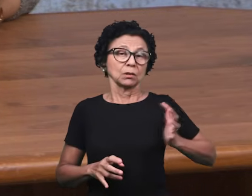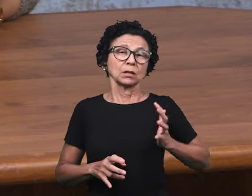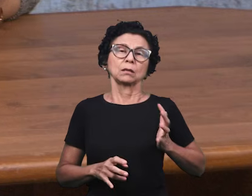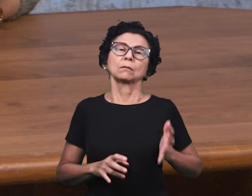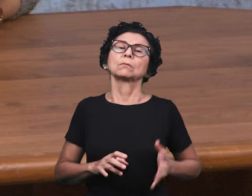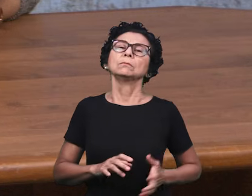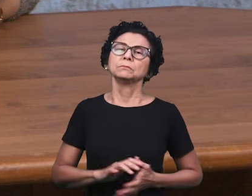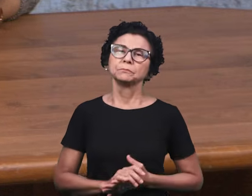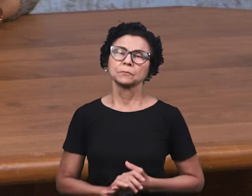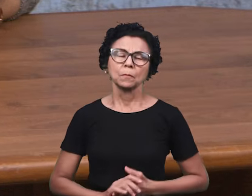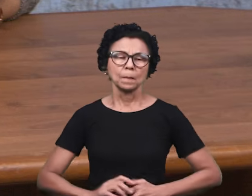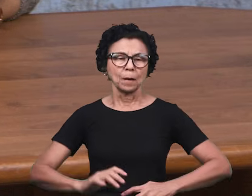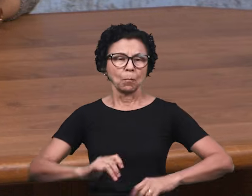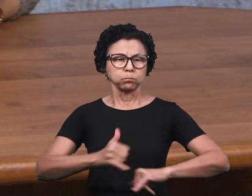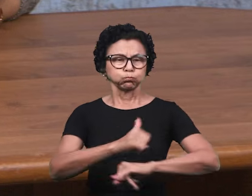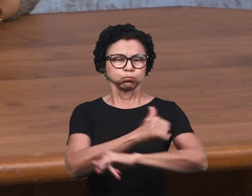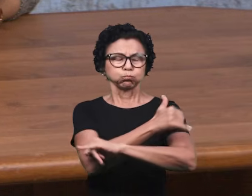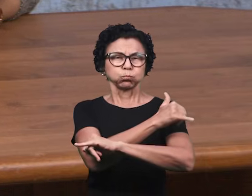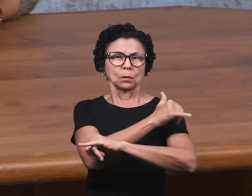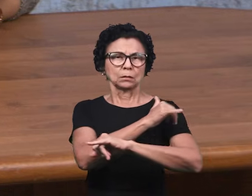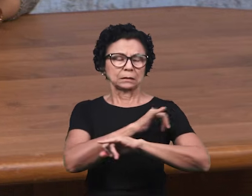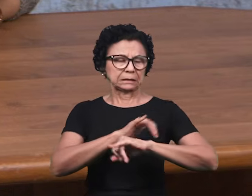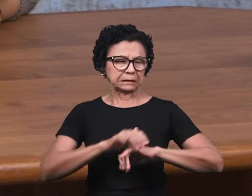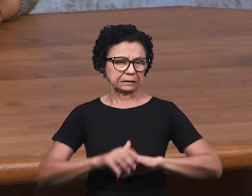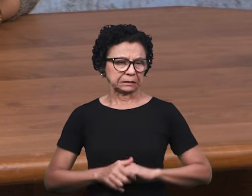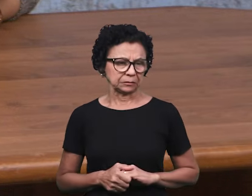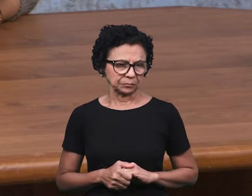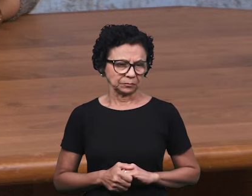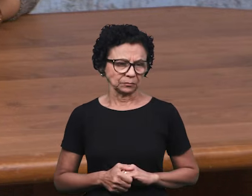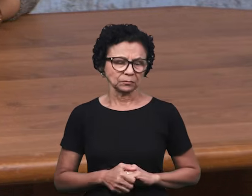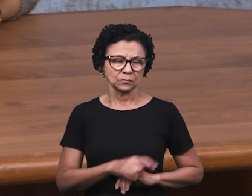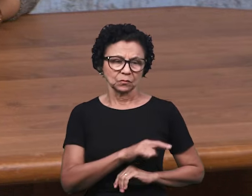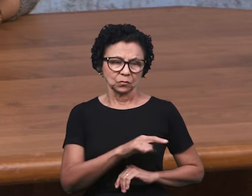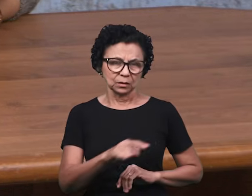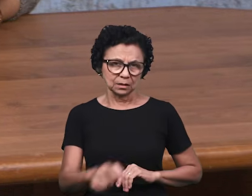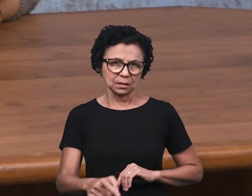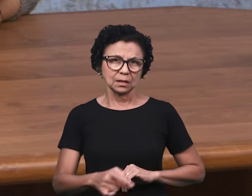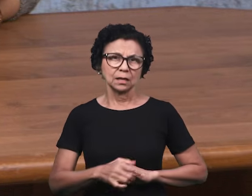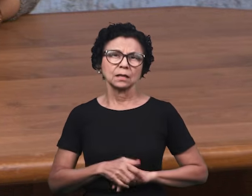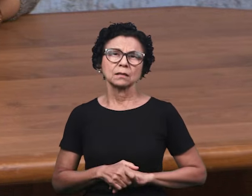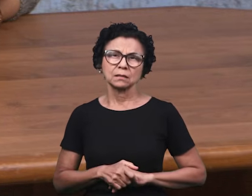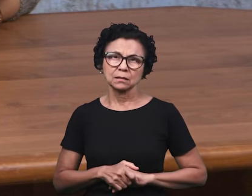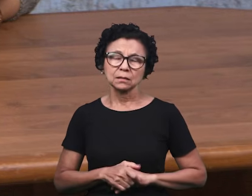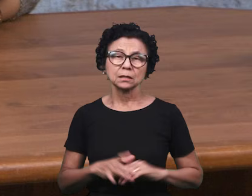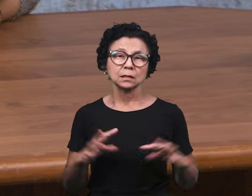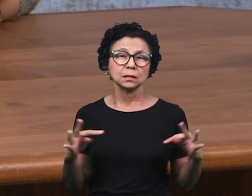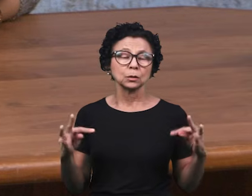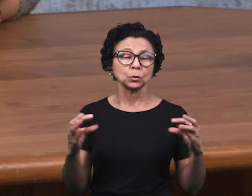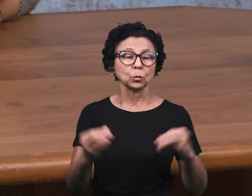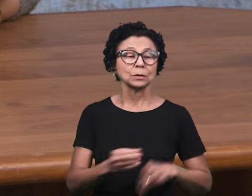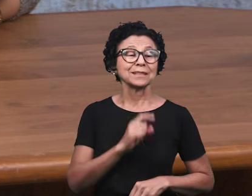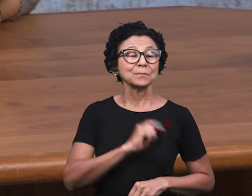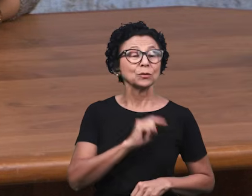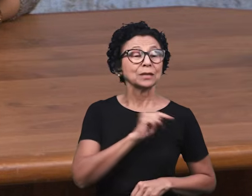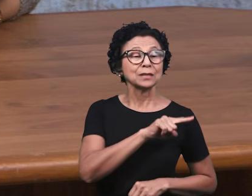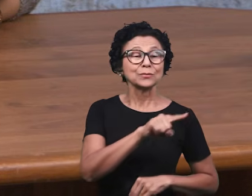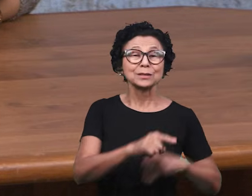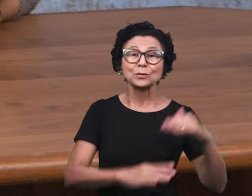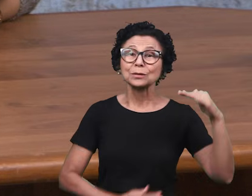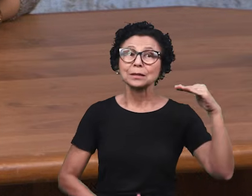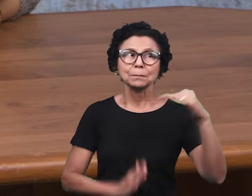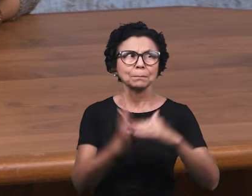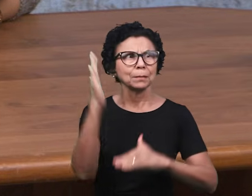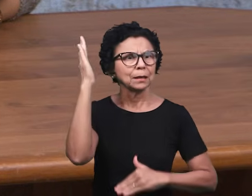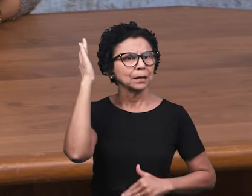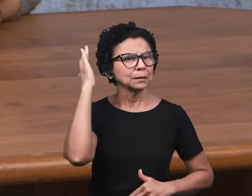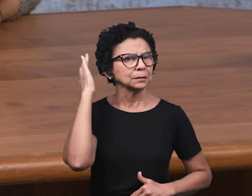Engordam-se, alisam-se e ultrapassam até os feitos dos malignos. Não